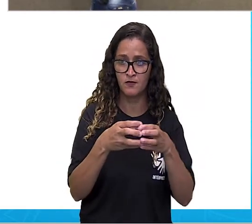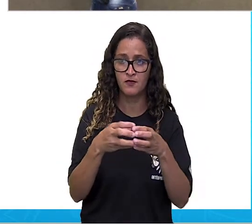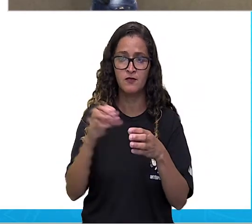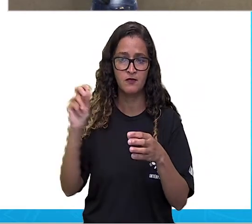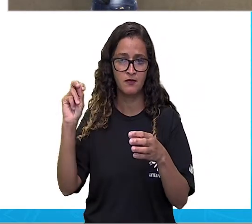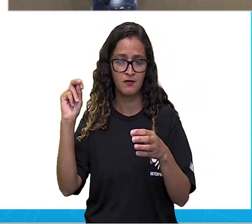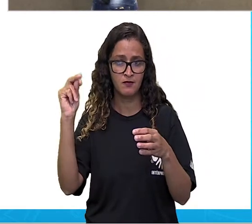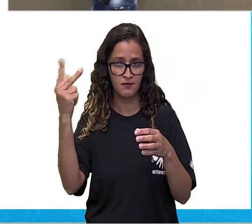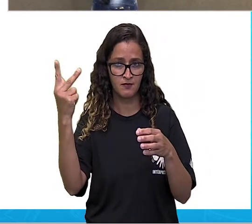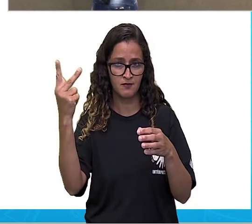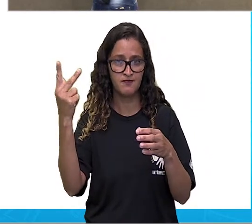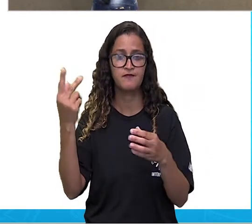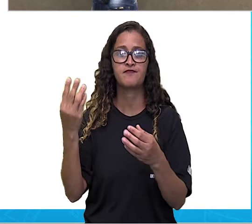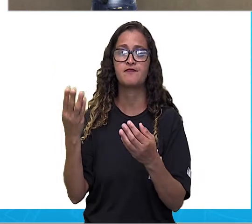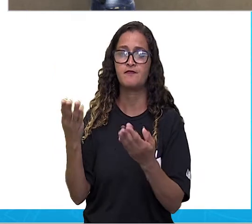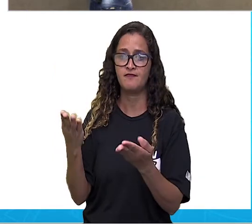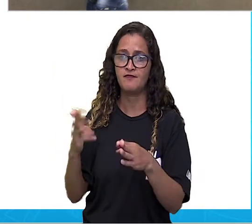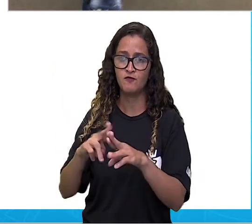Ok?